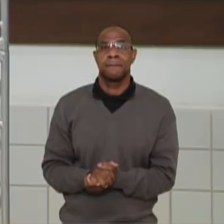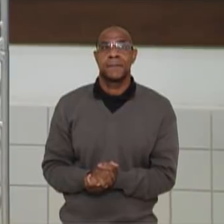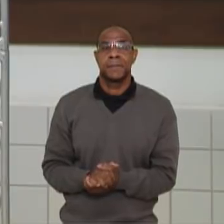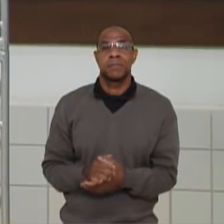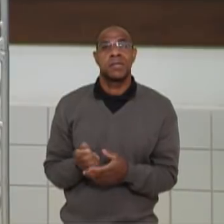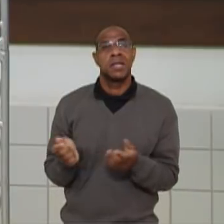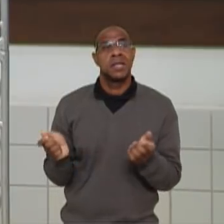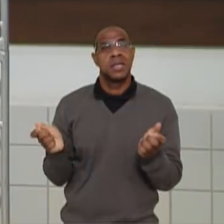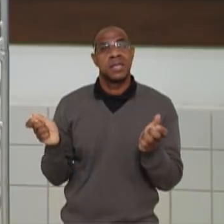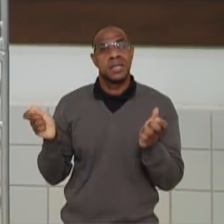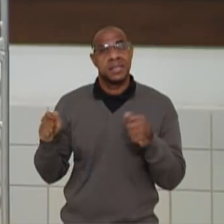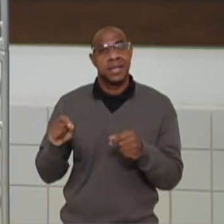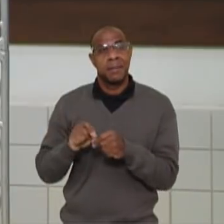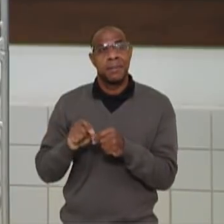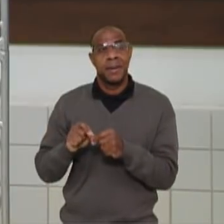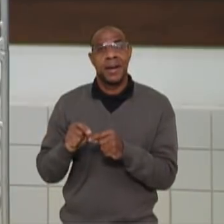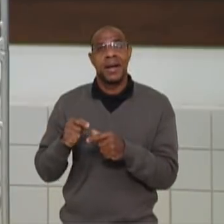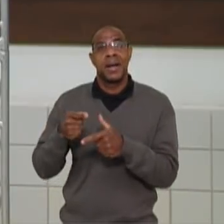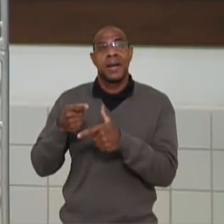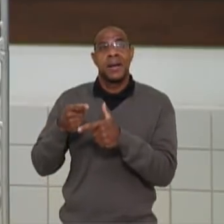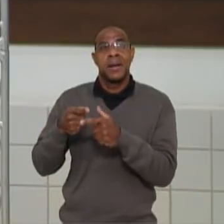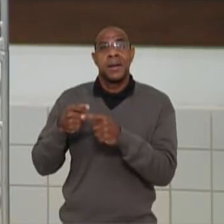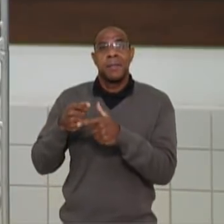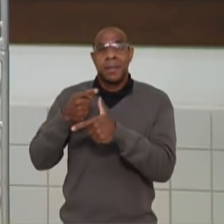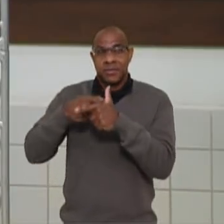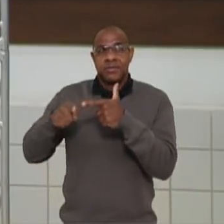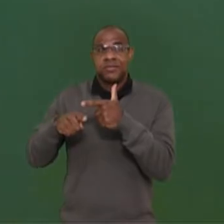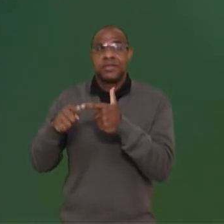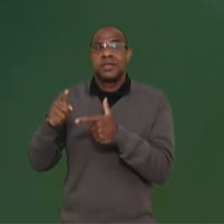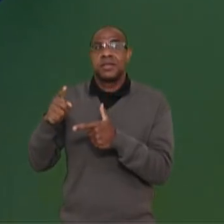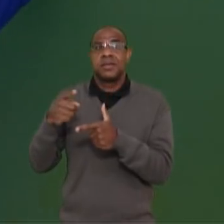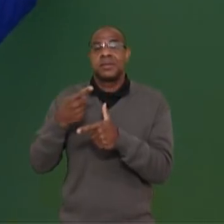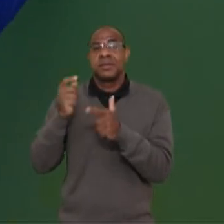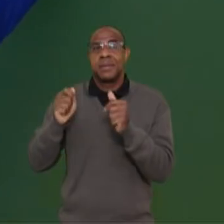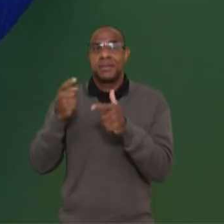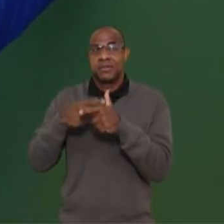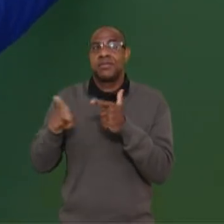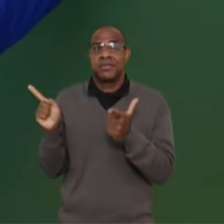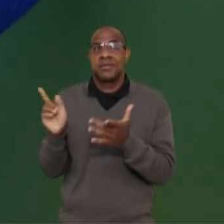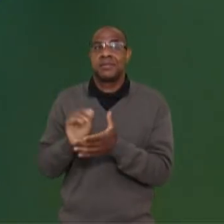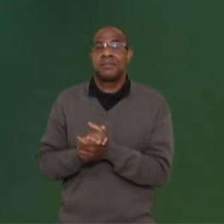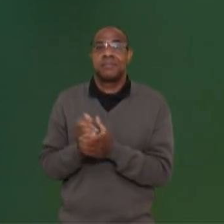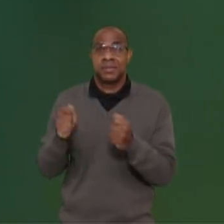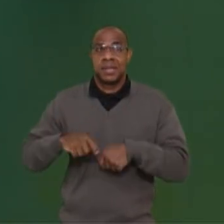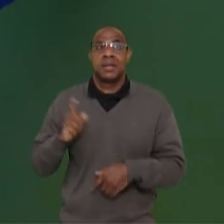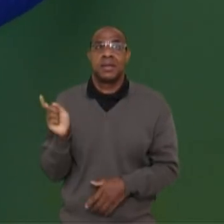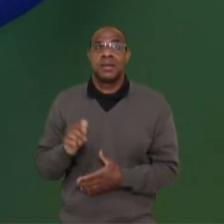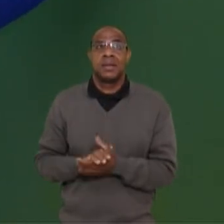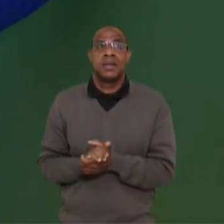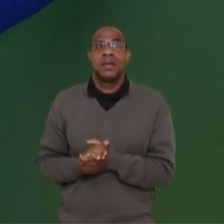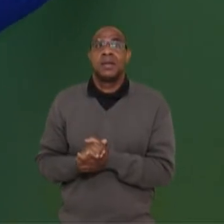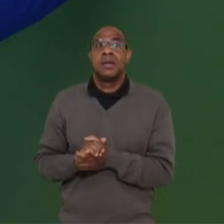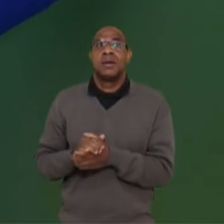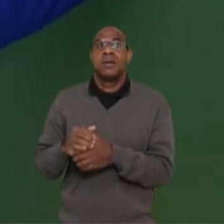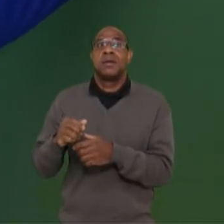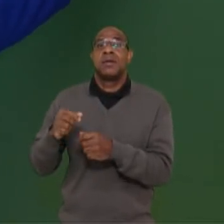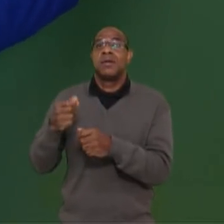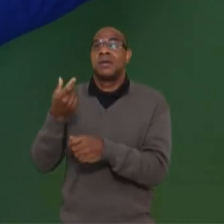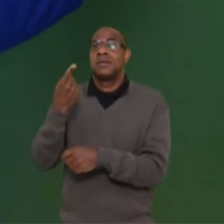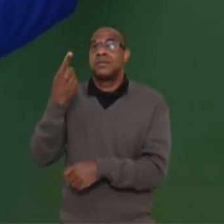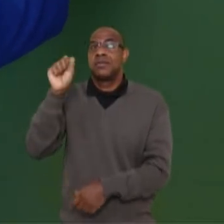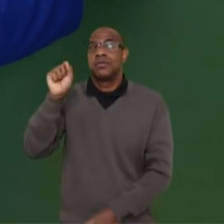Dá para simplificar tudo por 18, mas eu vou fazer aqui por 2 primeiro para ver como é que fica. Ó, 18 por 2 dá